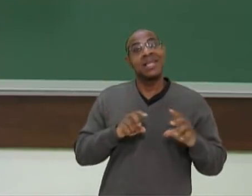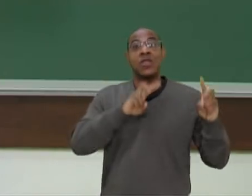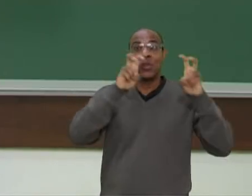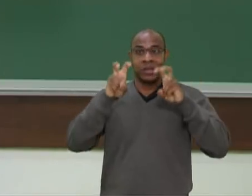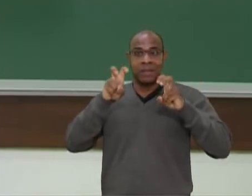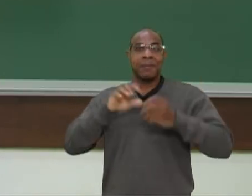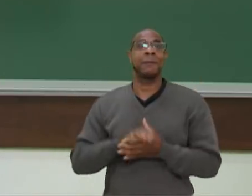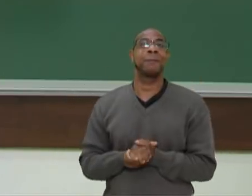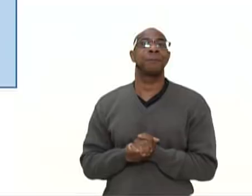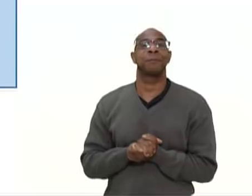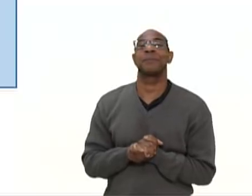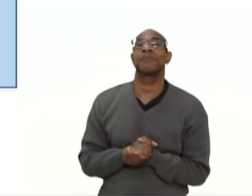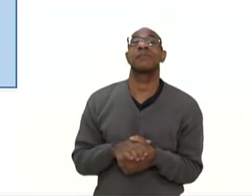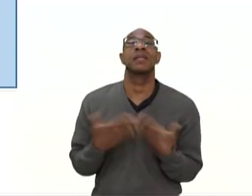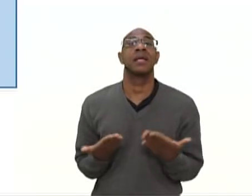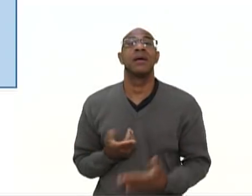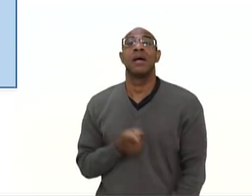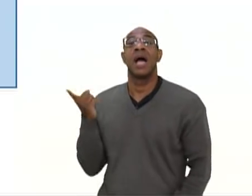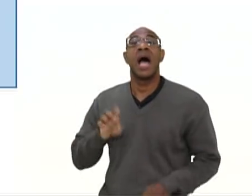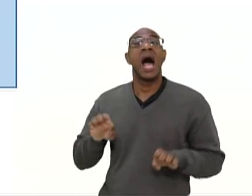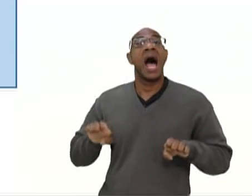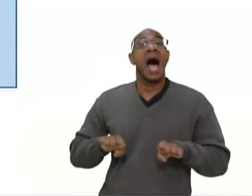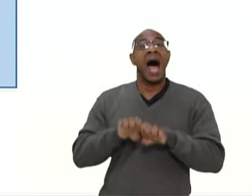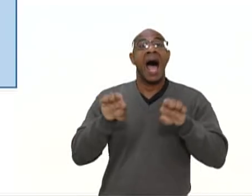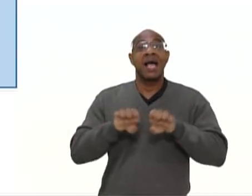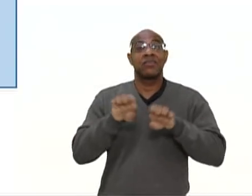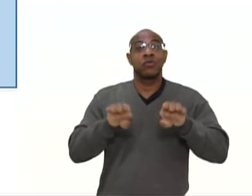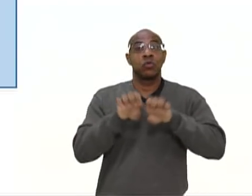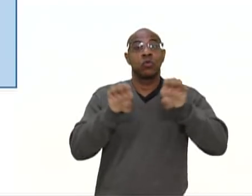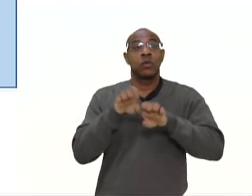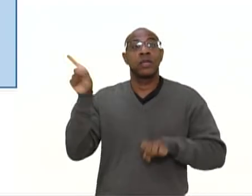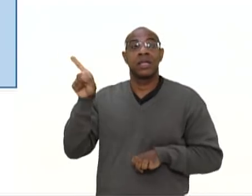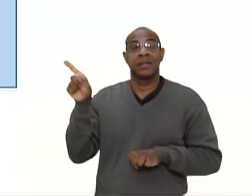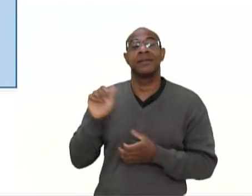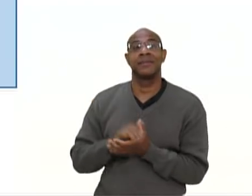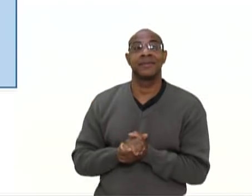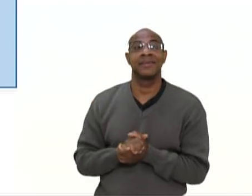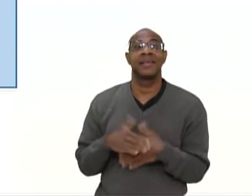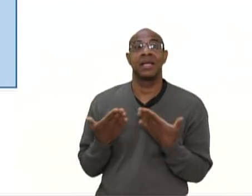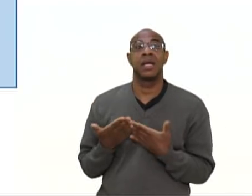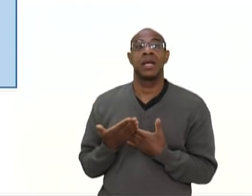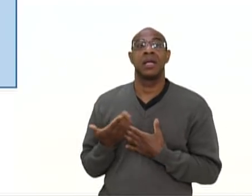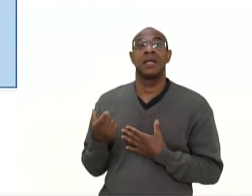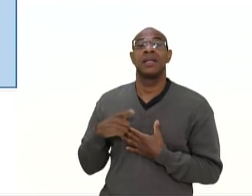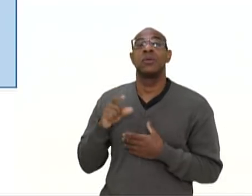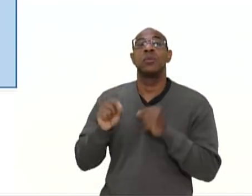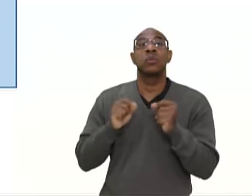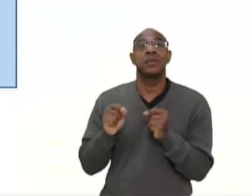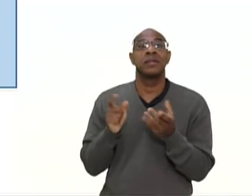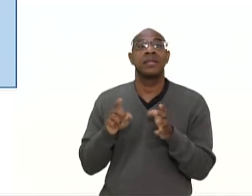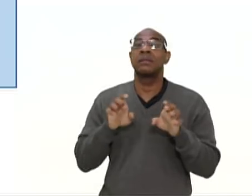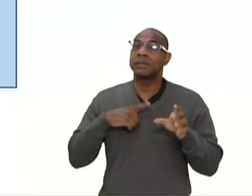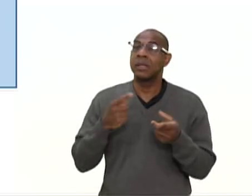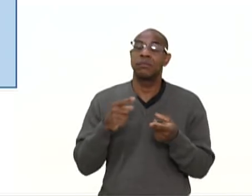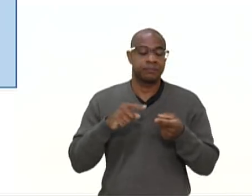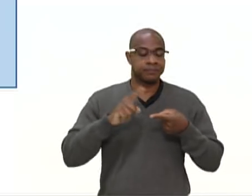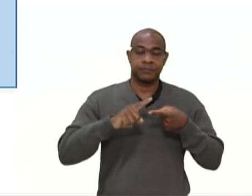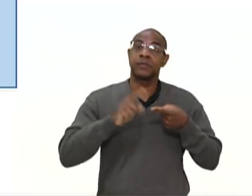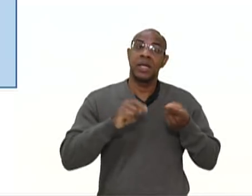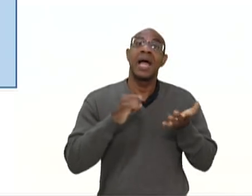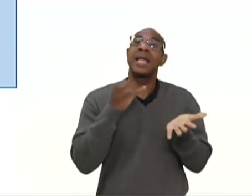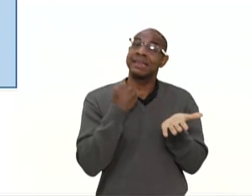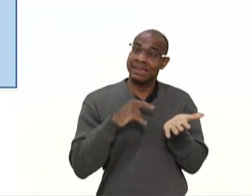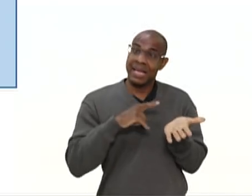lá? A estrutura do gênero artigo de opinião, ele é composto pela introdução e